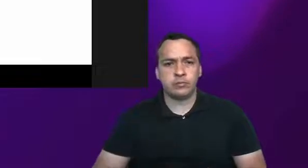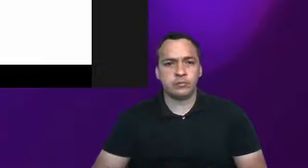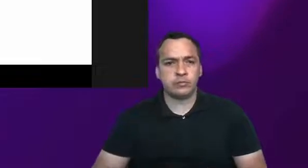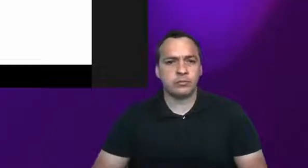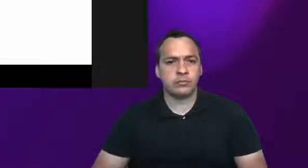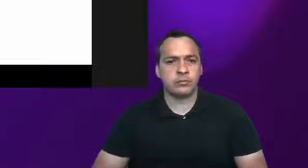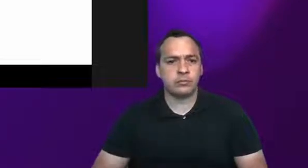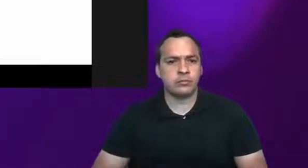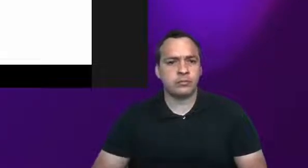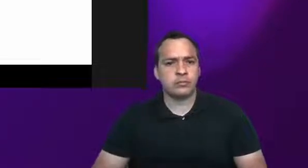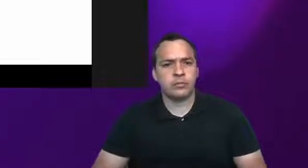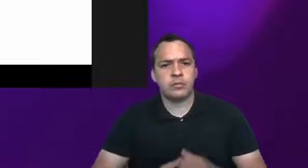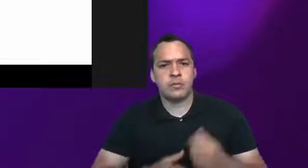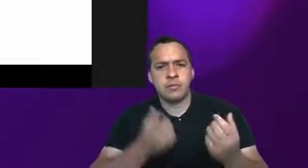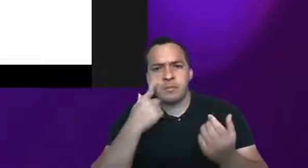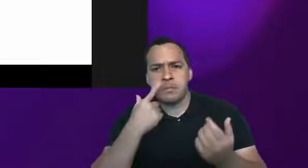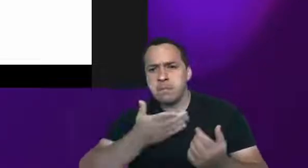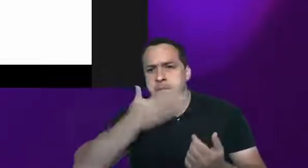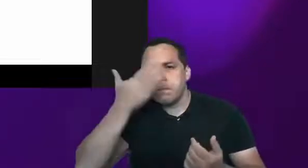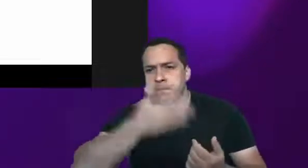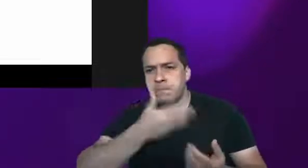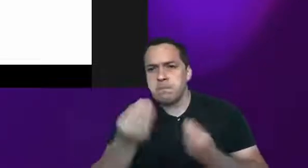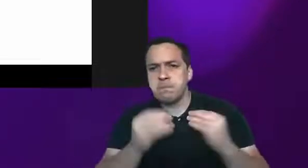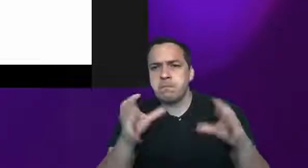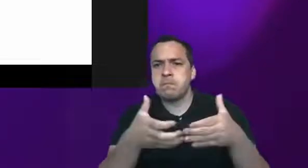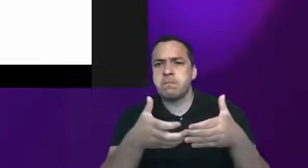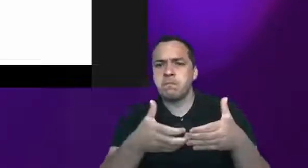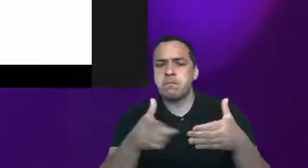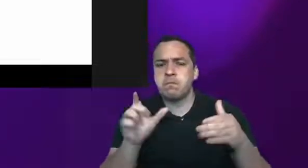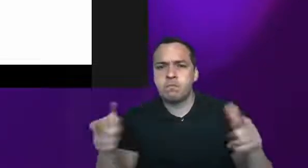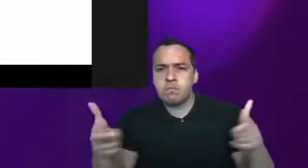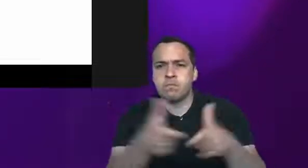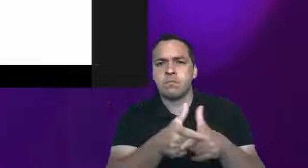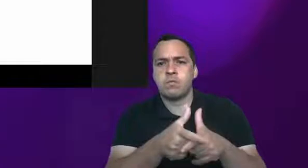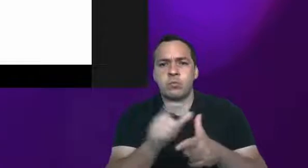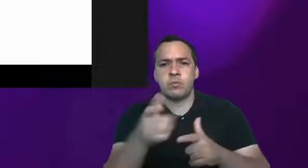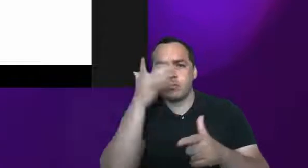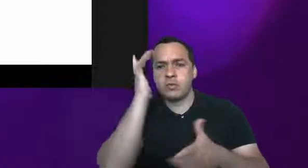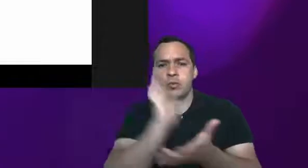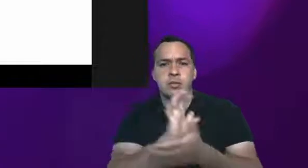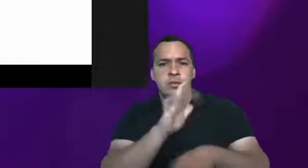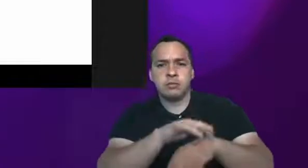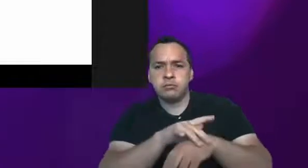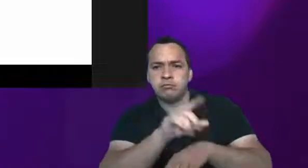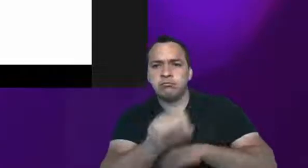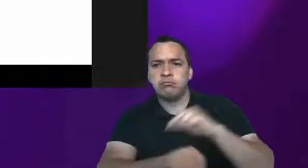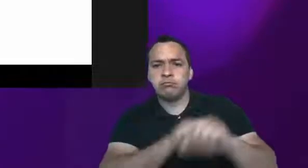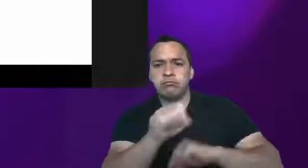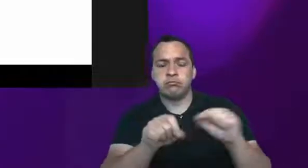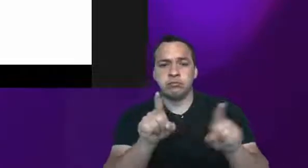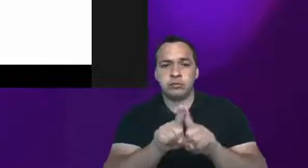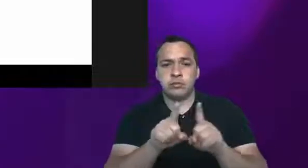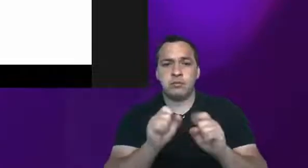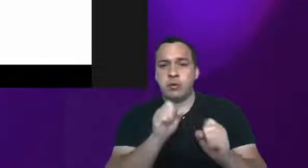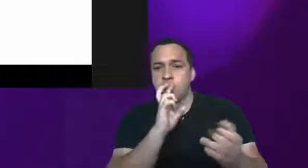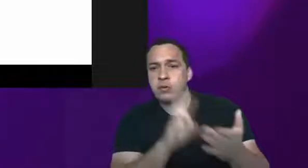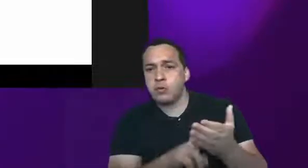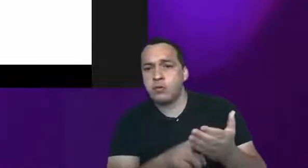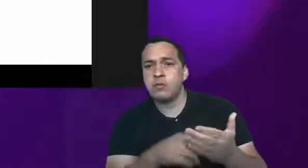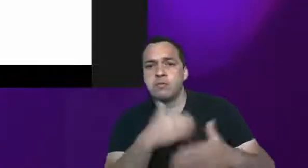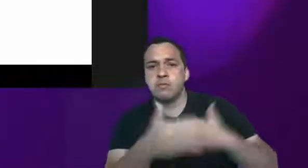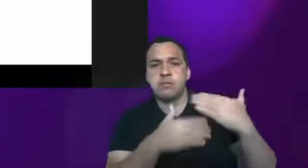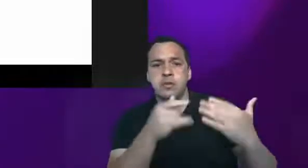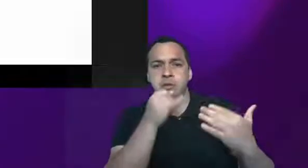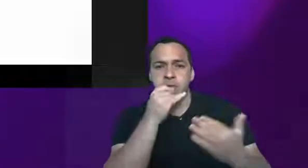mostrar, num grupo mais restrito de doentes, que resultados se podem obter. O